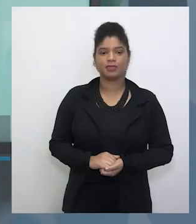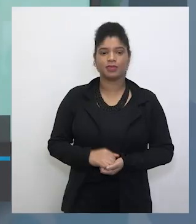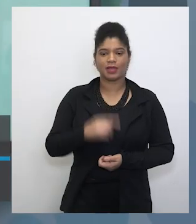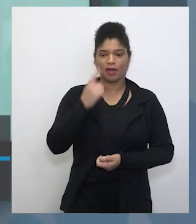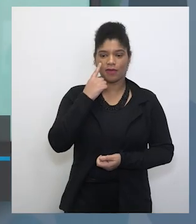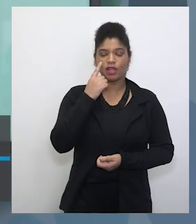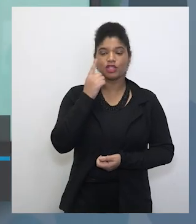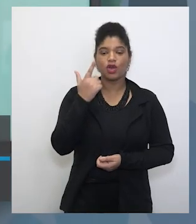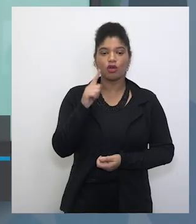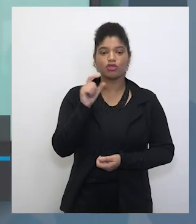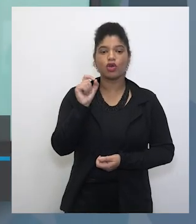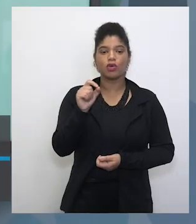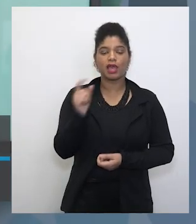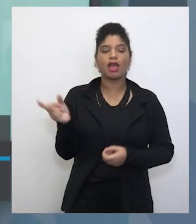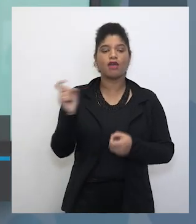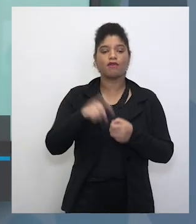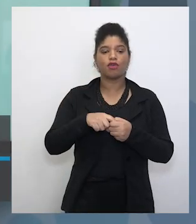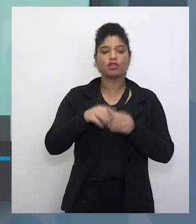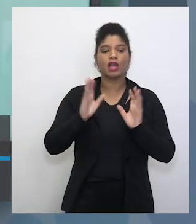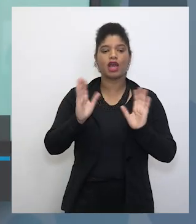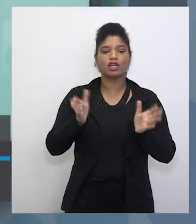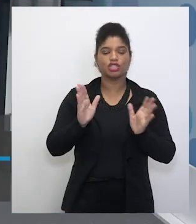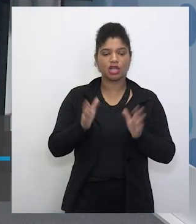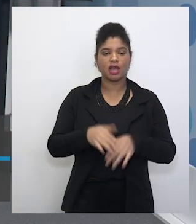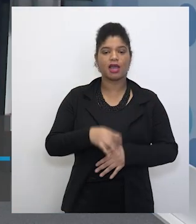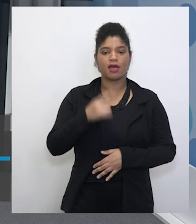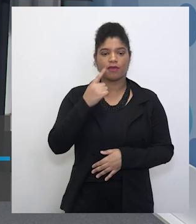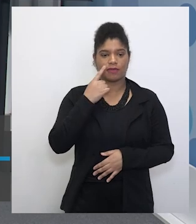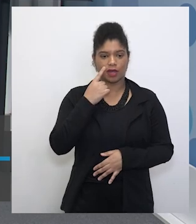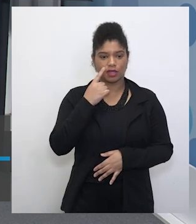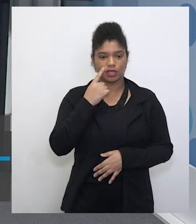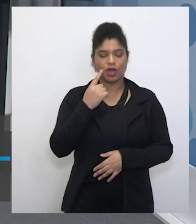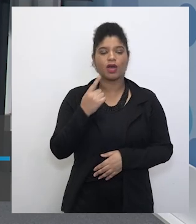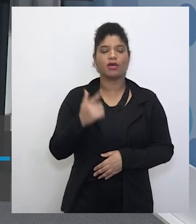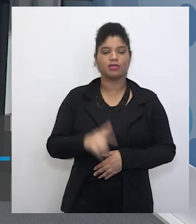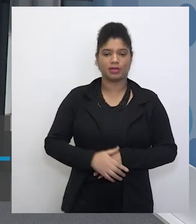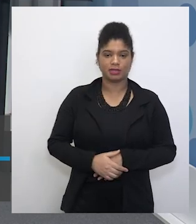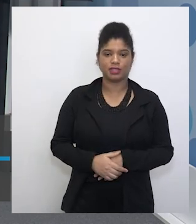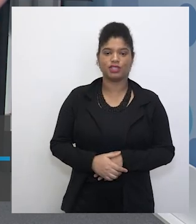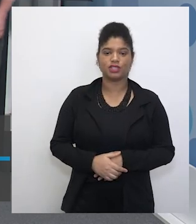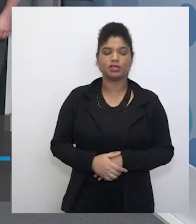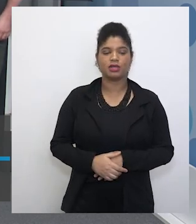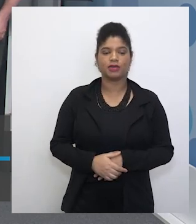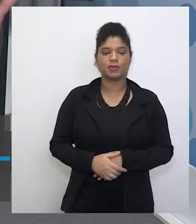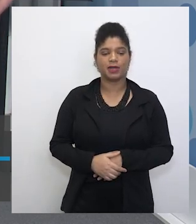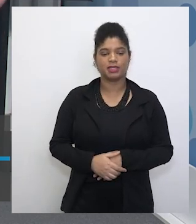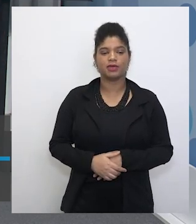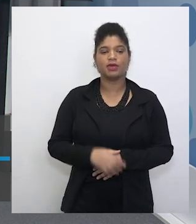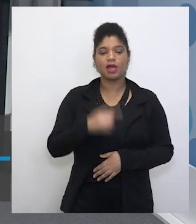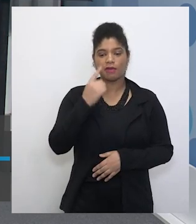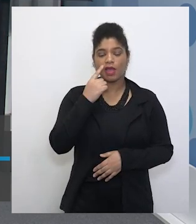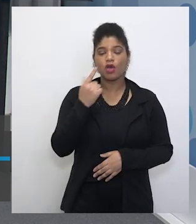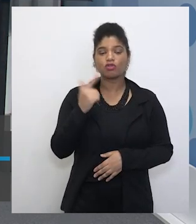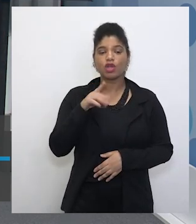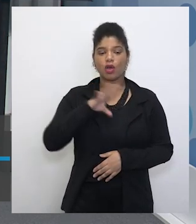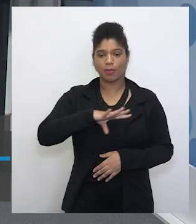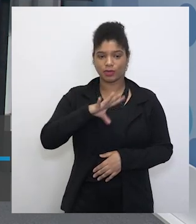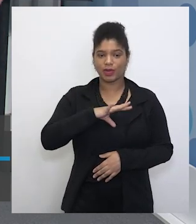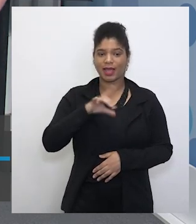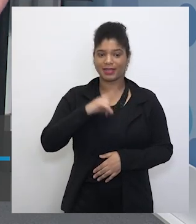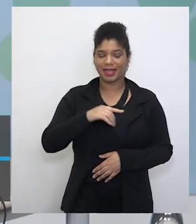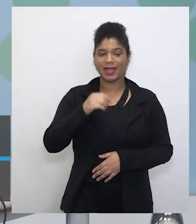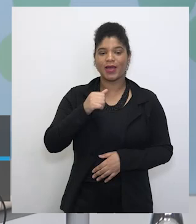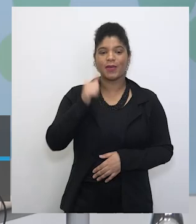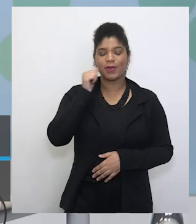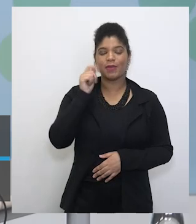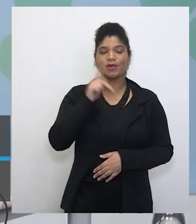Here we are, back, voltamos aqui. Érica, já temos alguma resposta? Sim, em português? Vamos lá. Em português, várias respostas. A professora